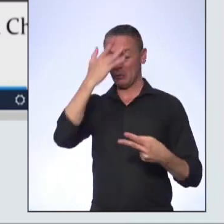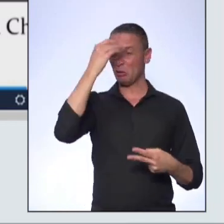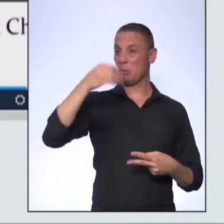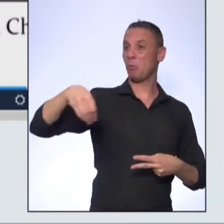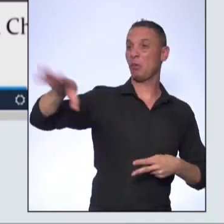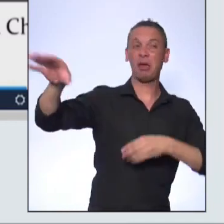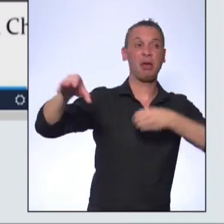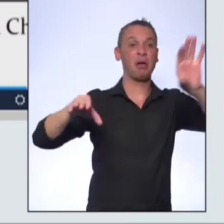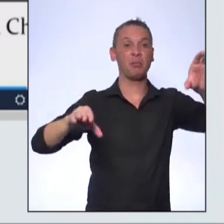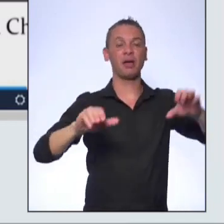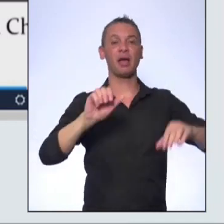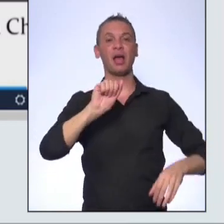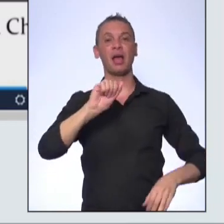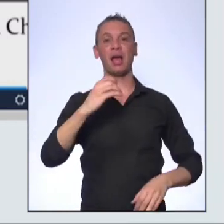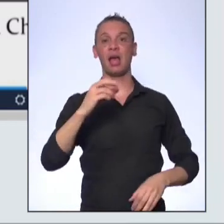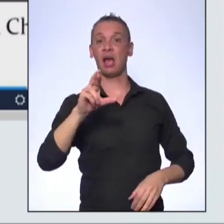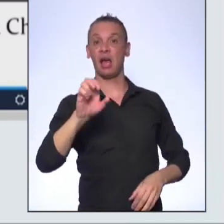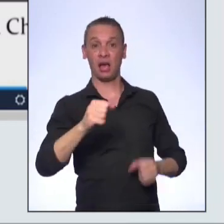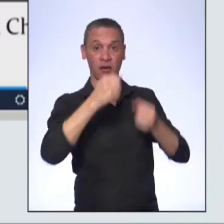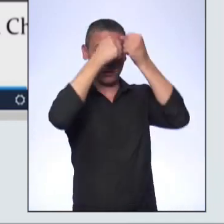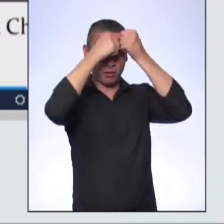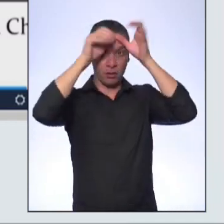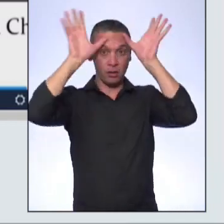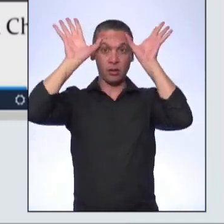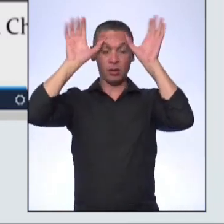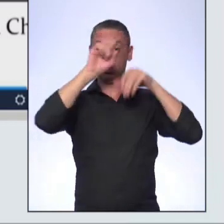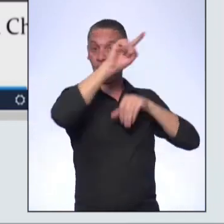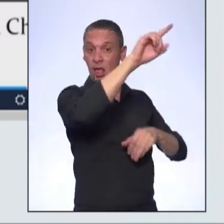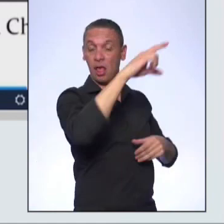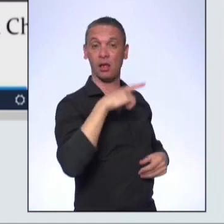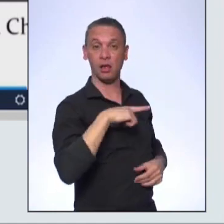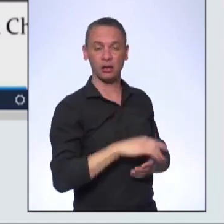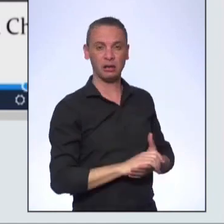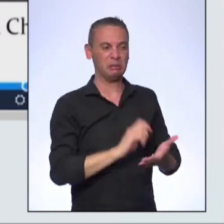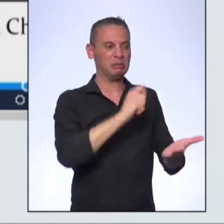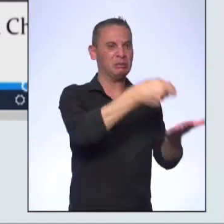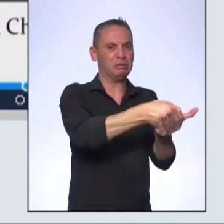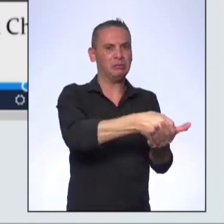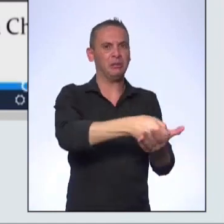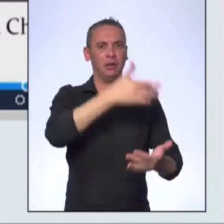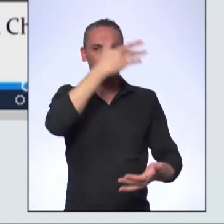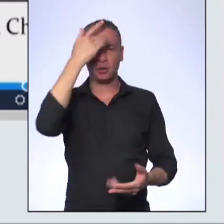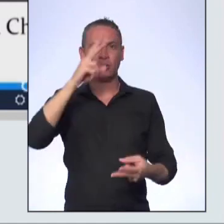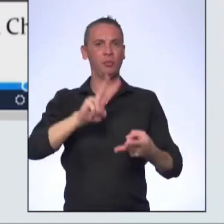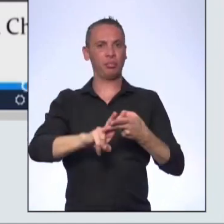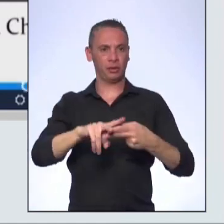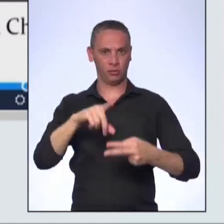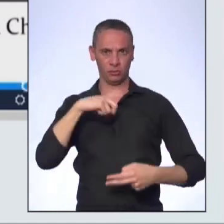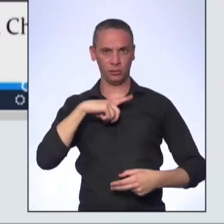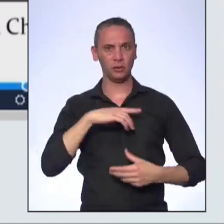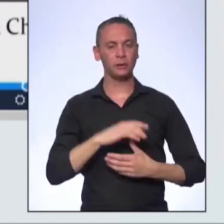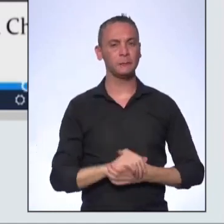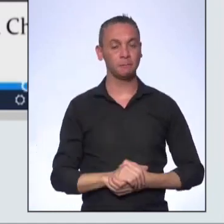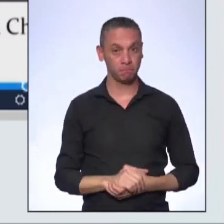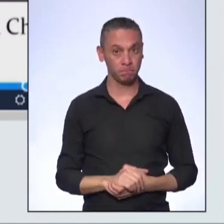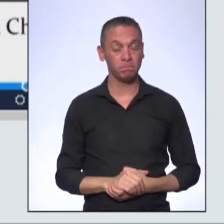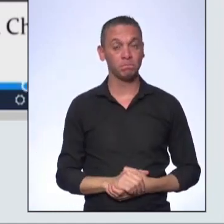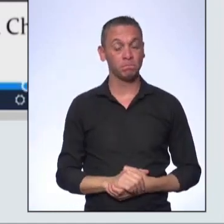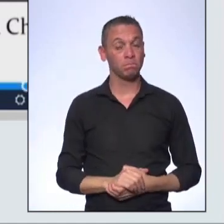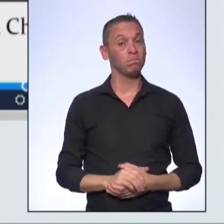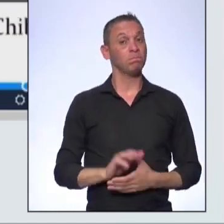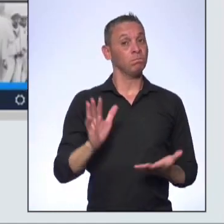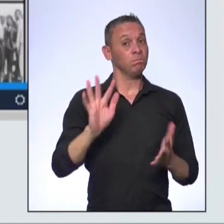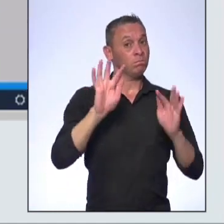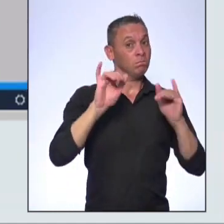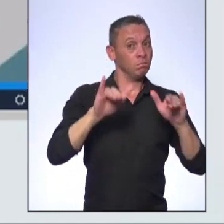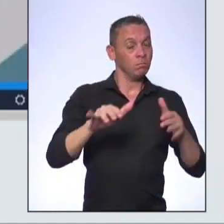Acre. Essa era uma prática muito utilizada para punir os opositores naquele contexto da República Velha. E para